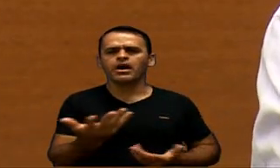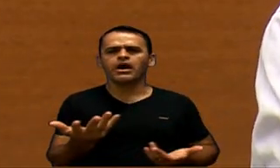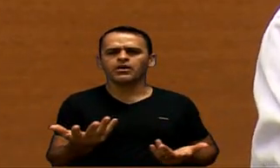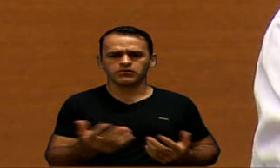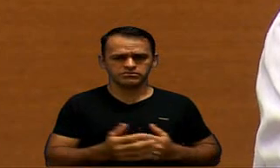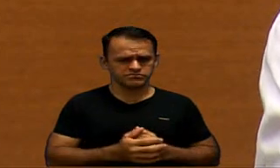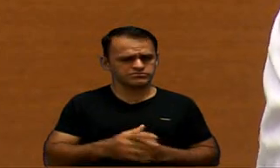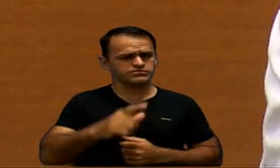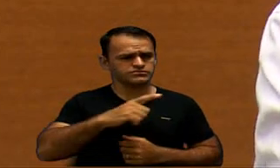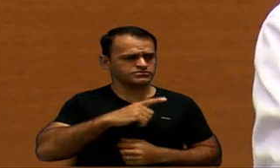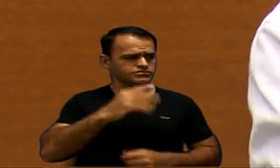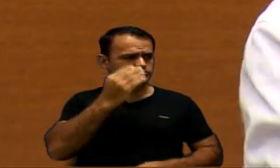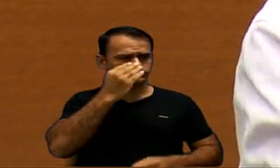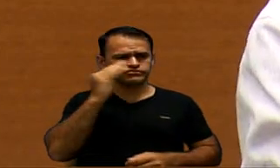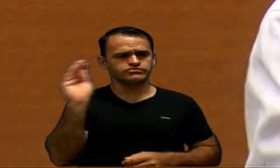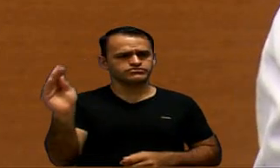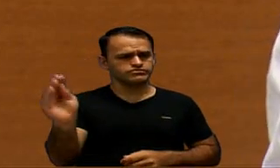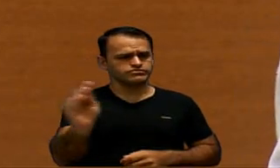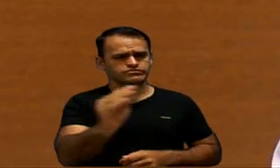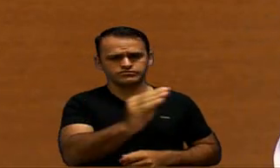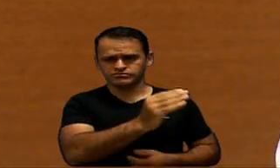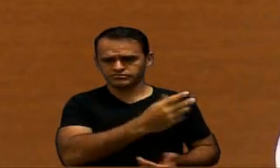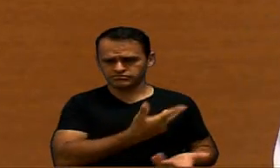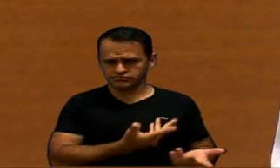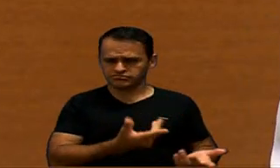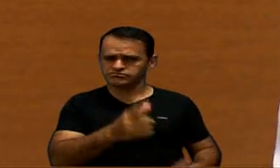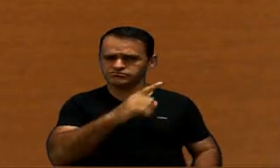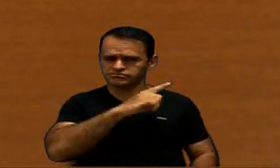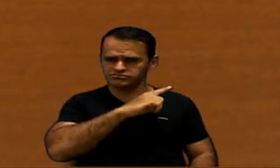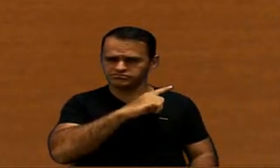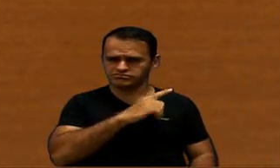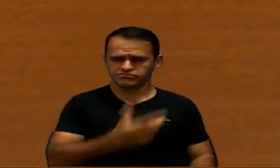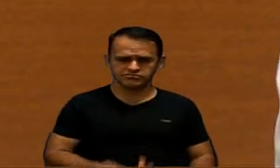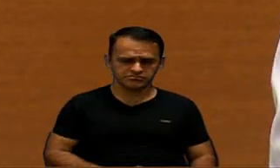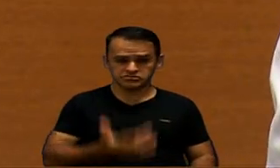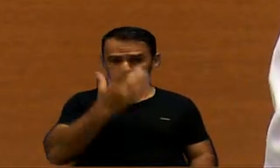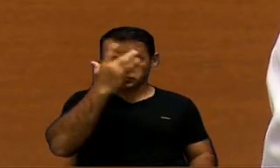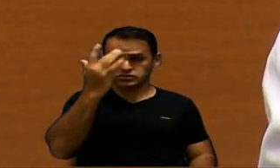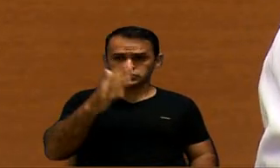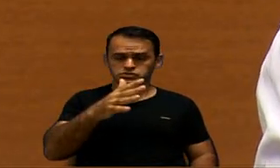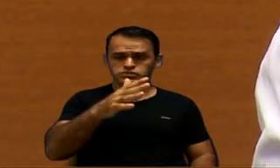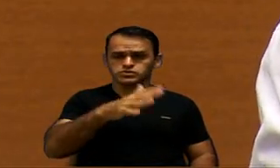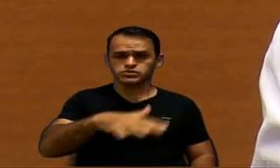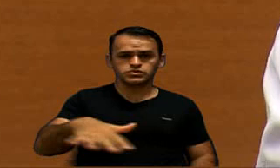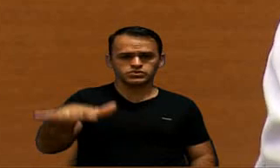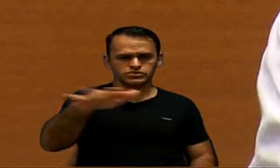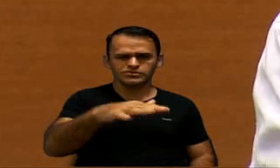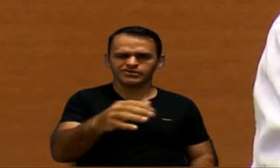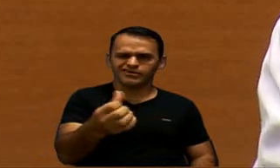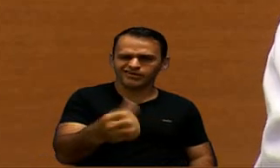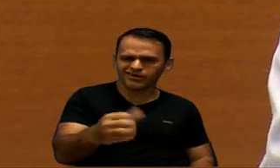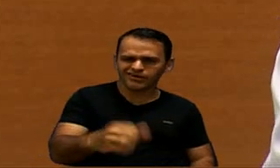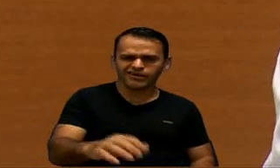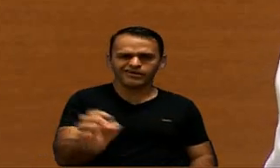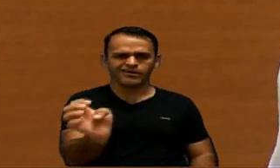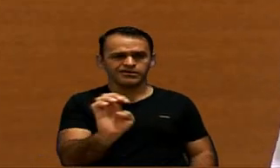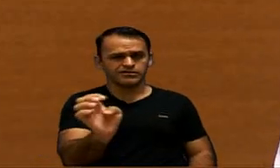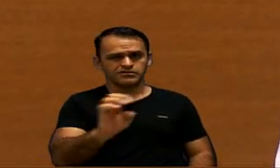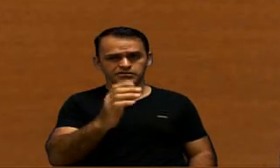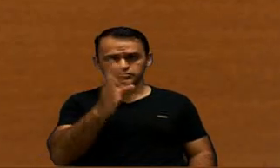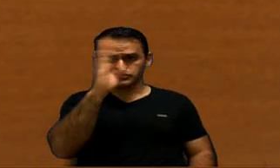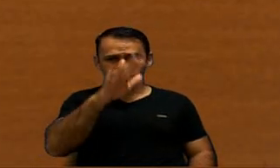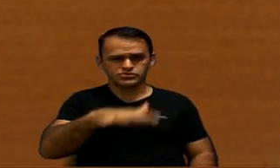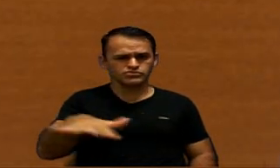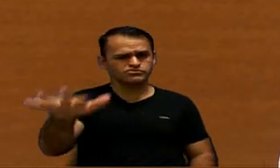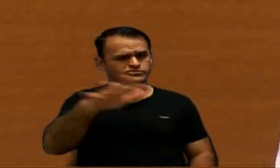a negligência quanto mulheres cis, na população trans, sabemos que o Brasil é um dos países